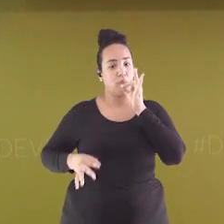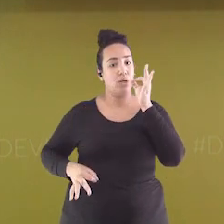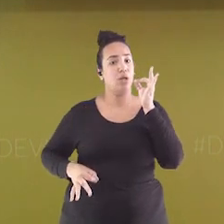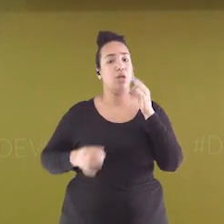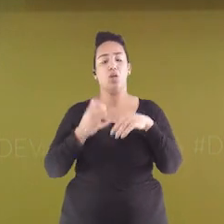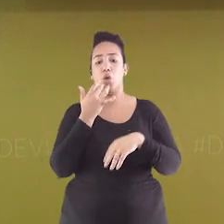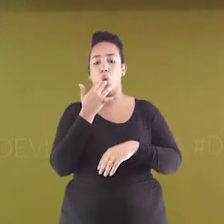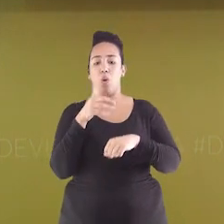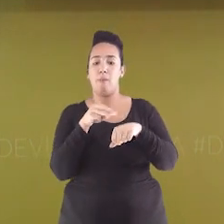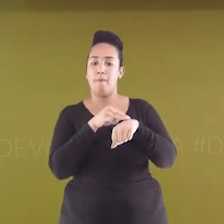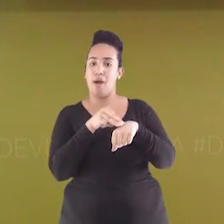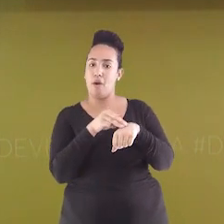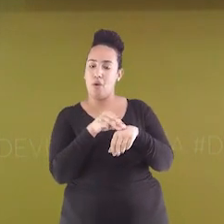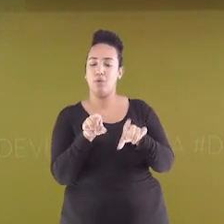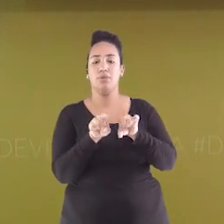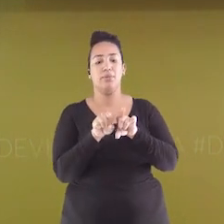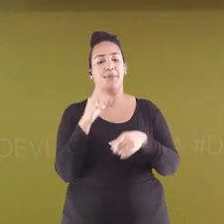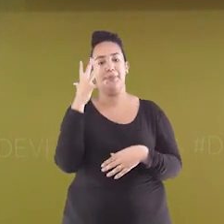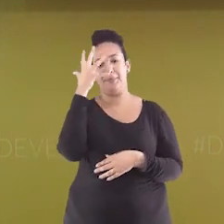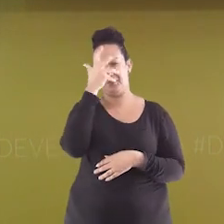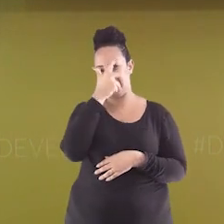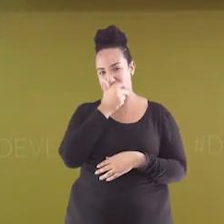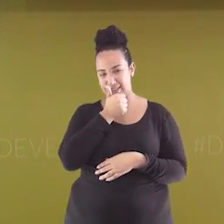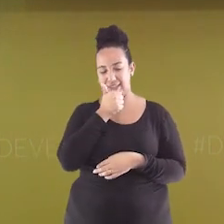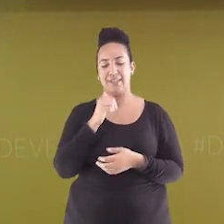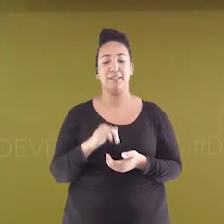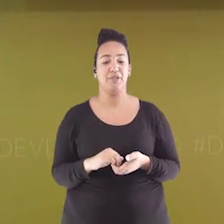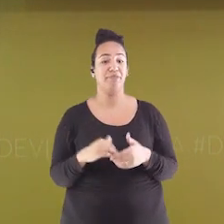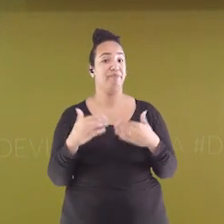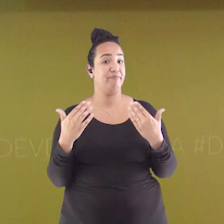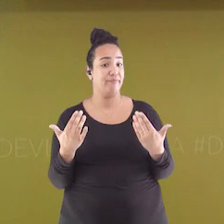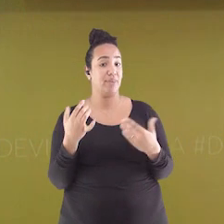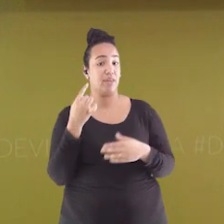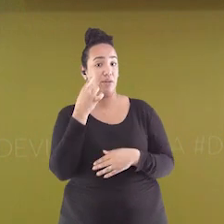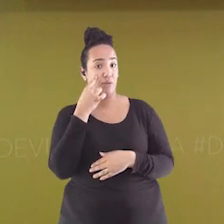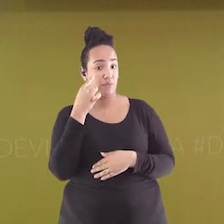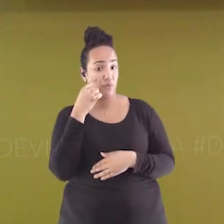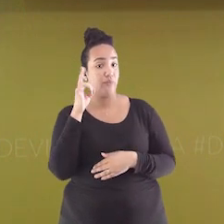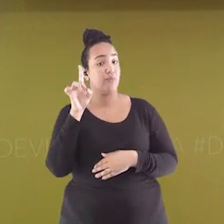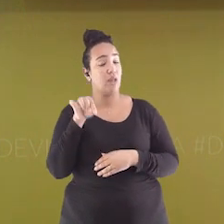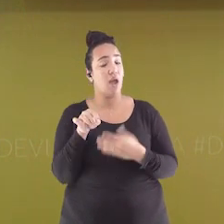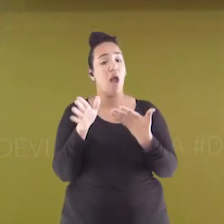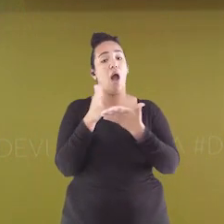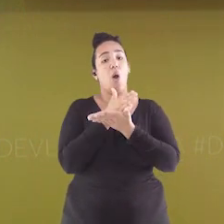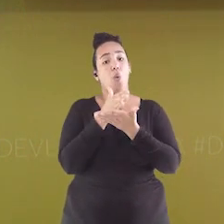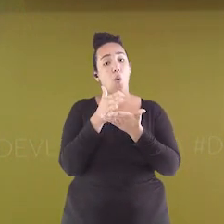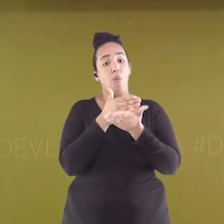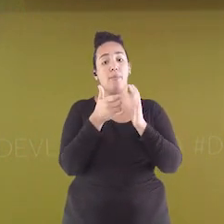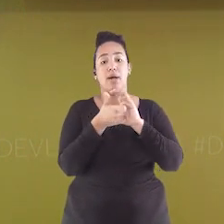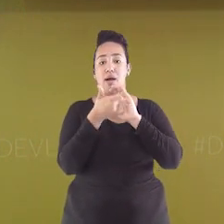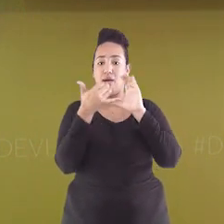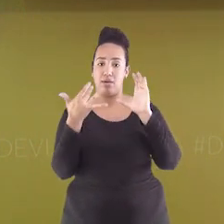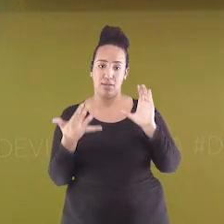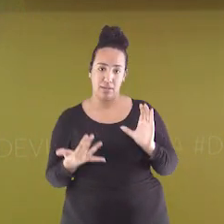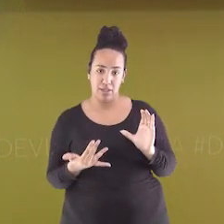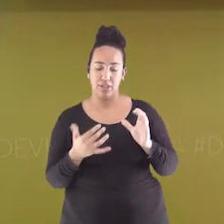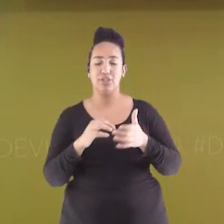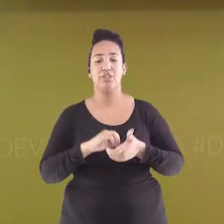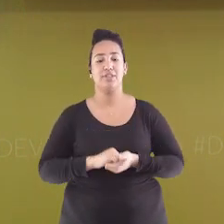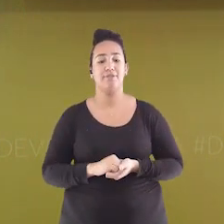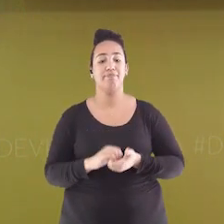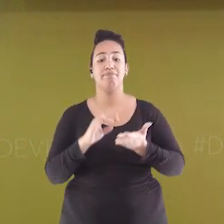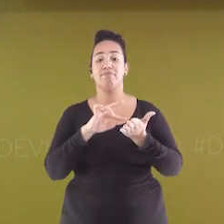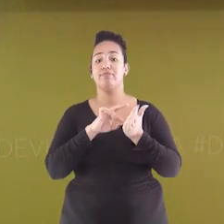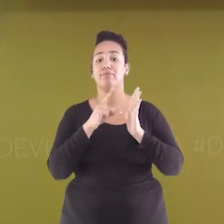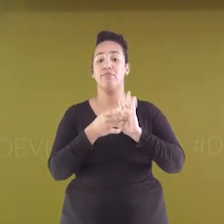cabelos longos e castanhos e é bonita. Viram? Esses foram algumas